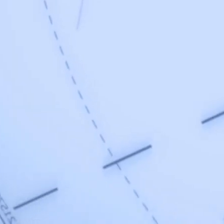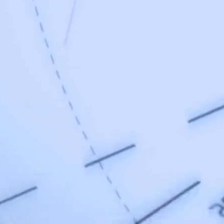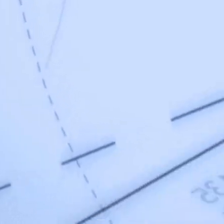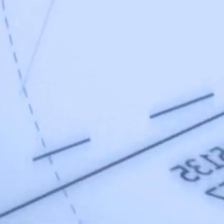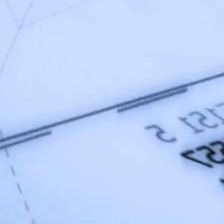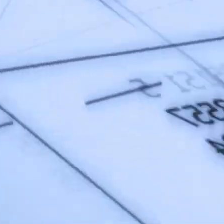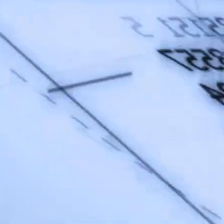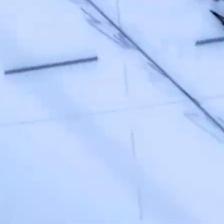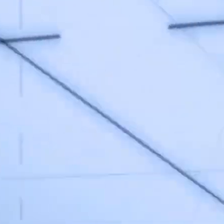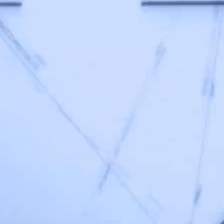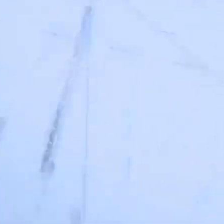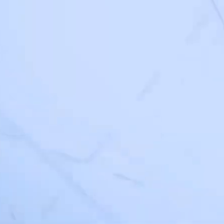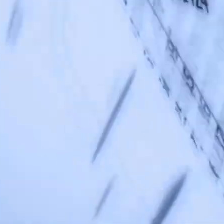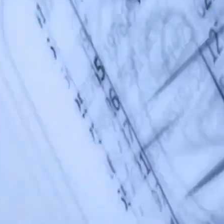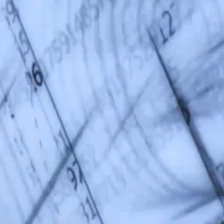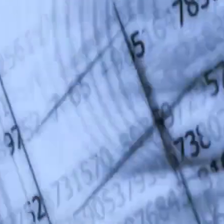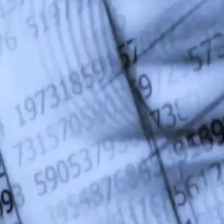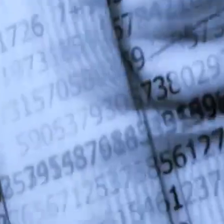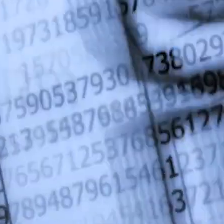e